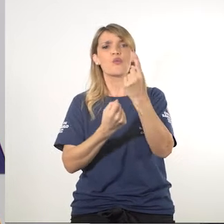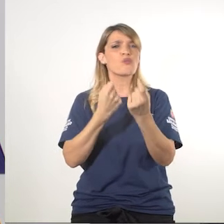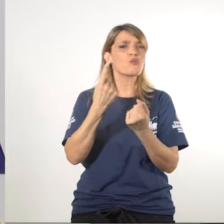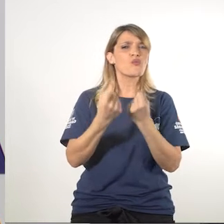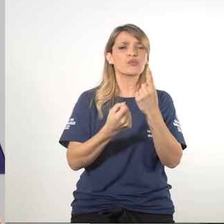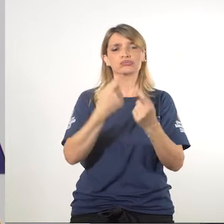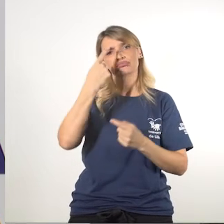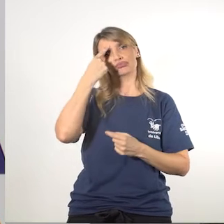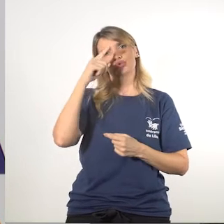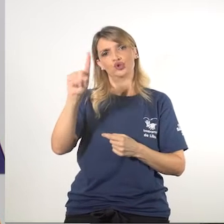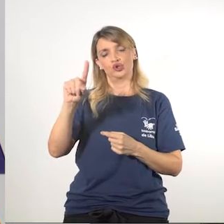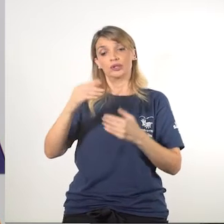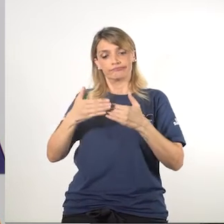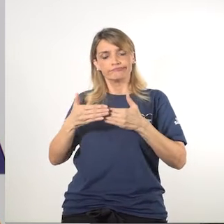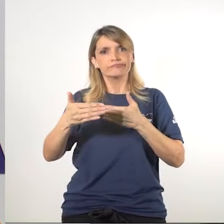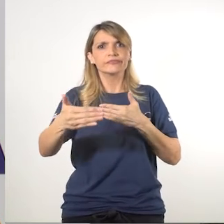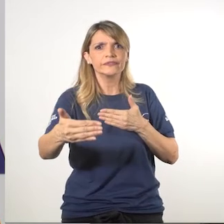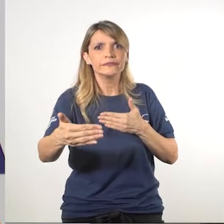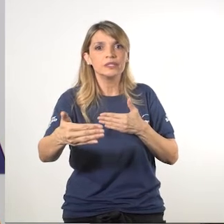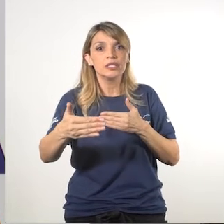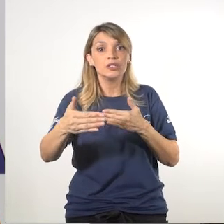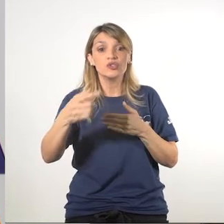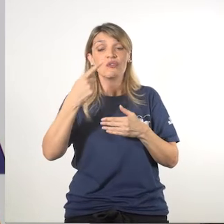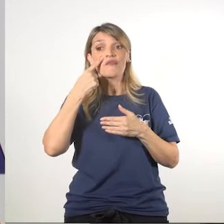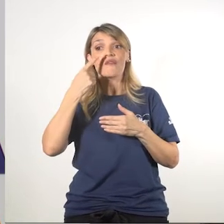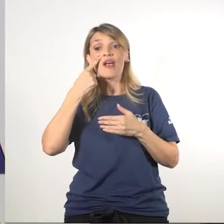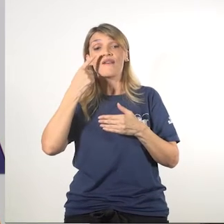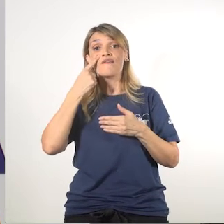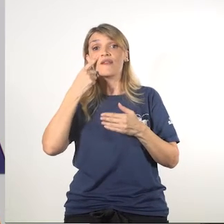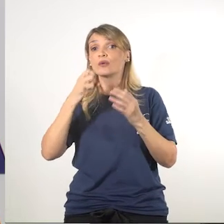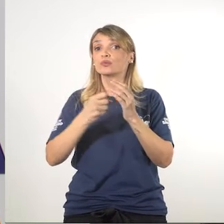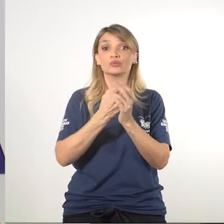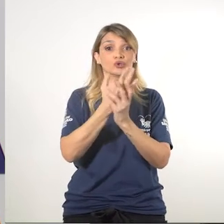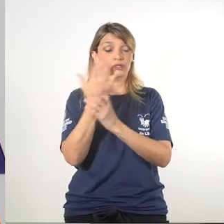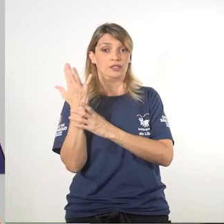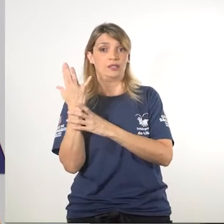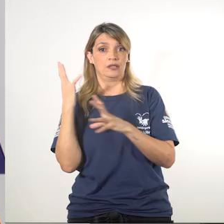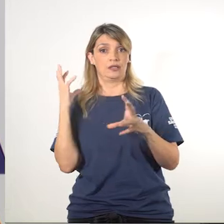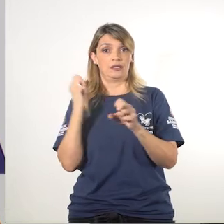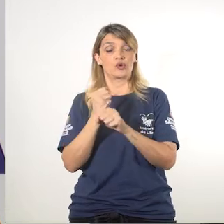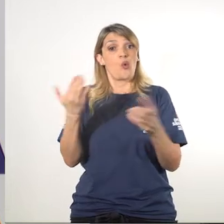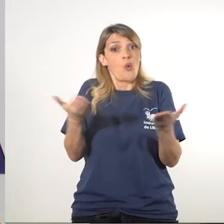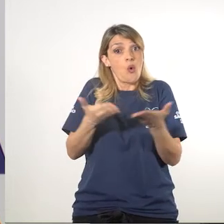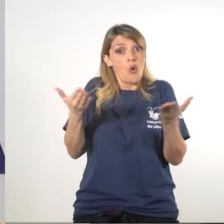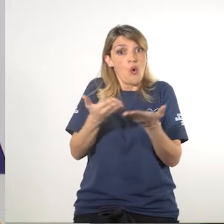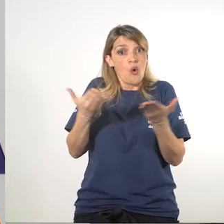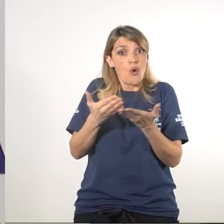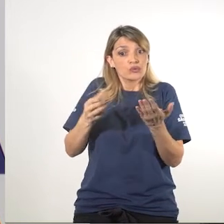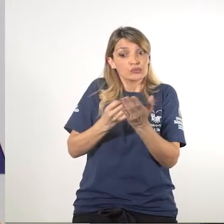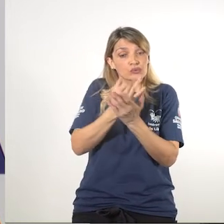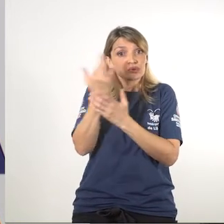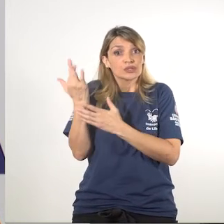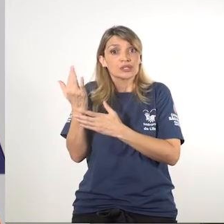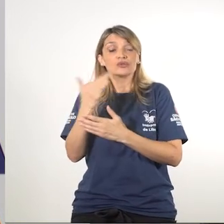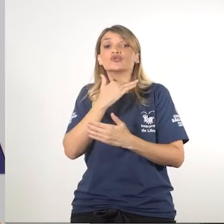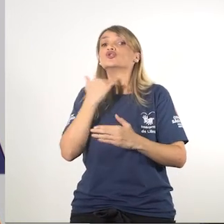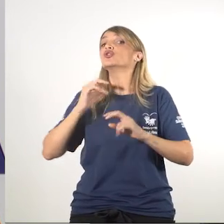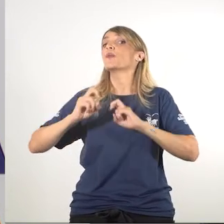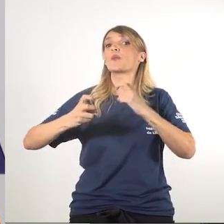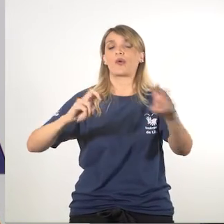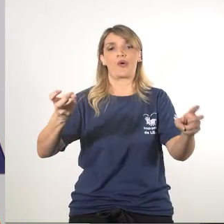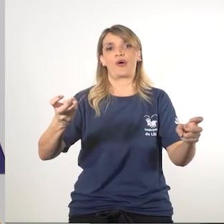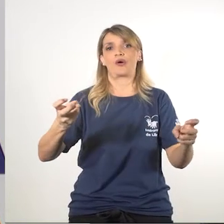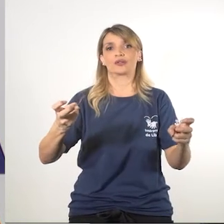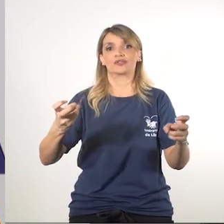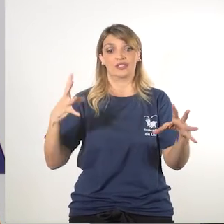deve observar isso lá na frente. O que nós temos no número de mortes hoje é o resultado de aglomeração de um